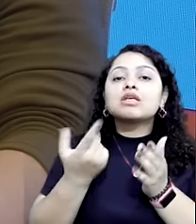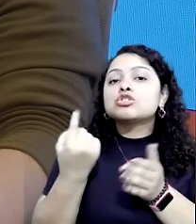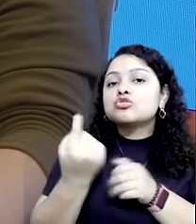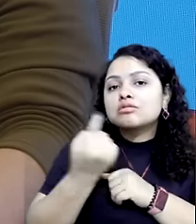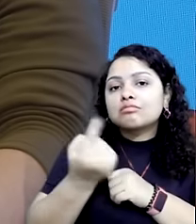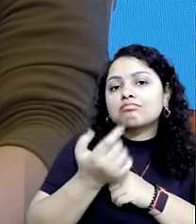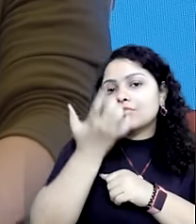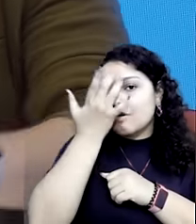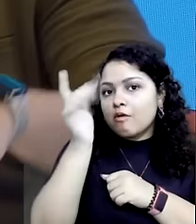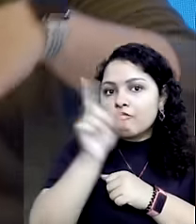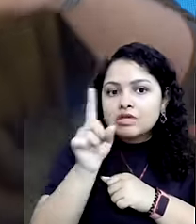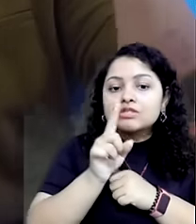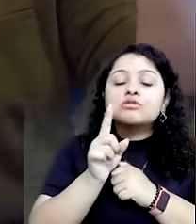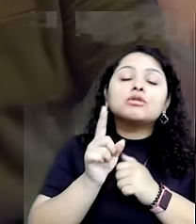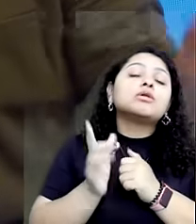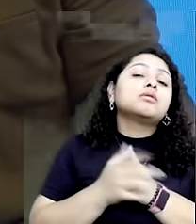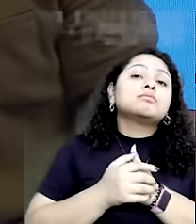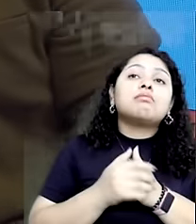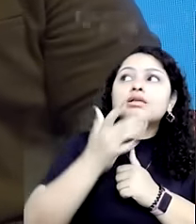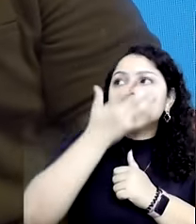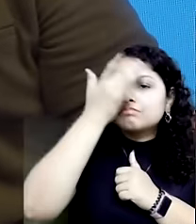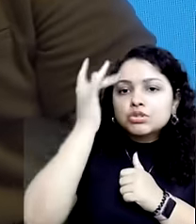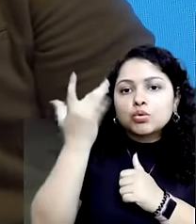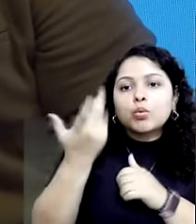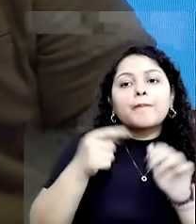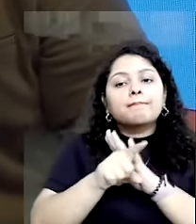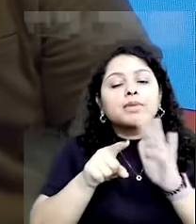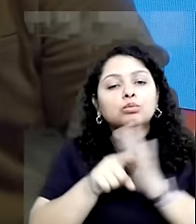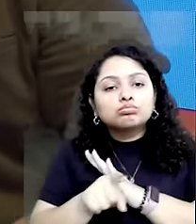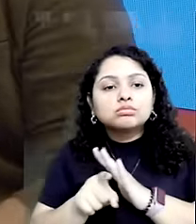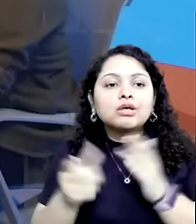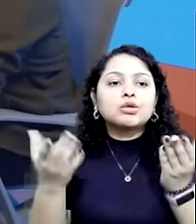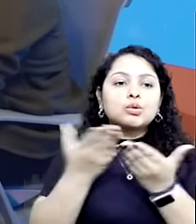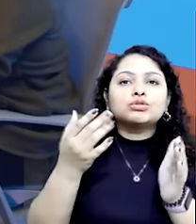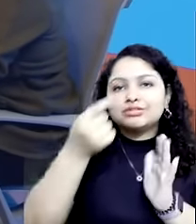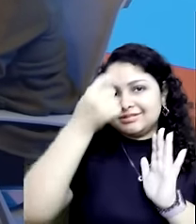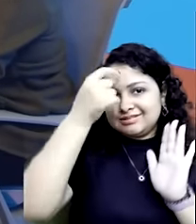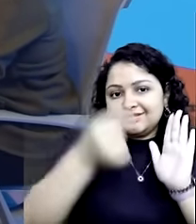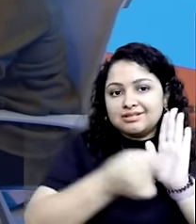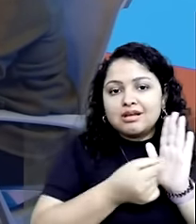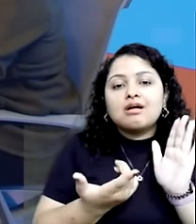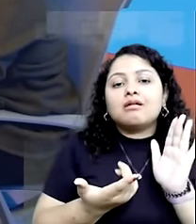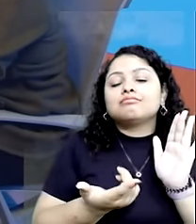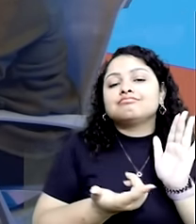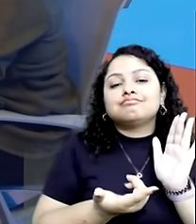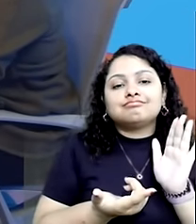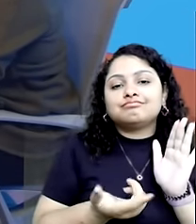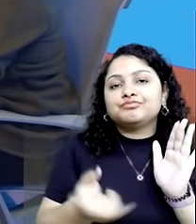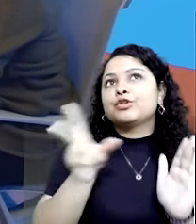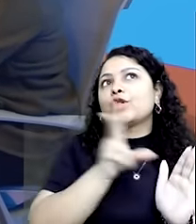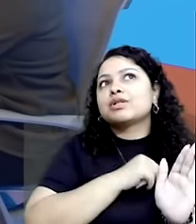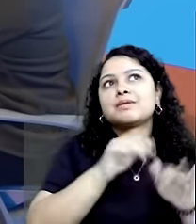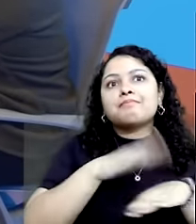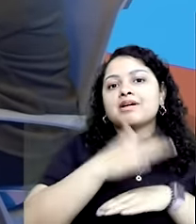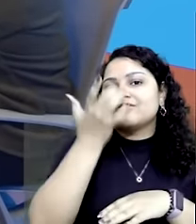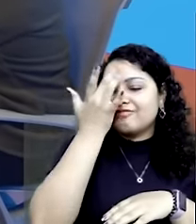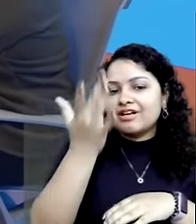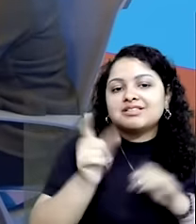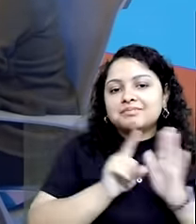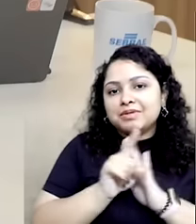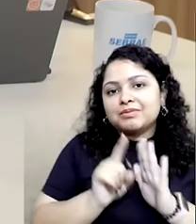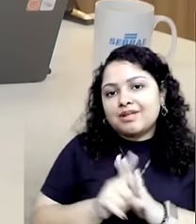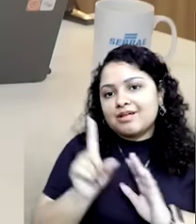com inteligência artificial Ixe Nossa ficou até mais fácil de fazer pergunta né só agradecer então pela contribuição de vocês pelo